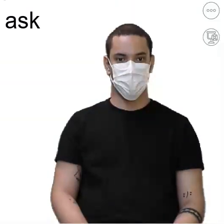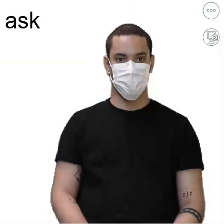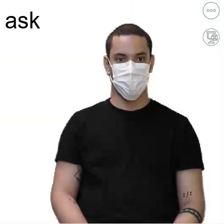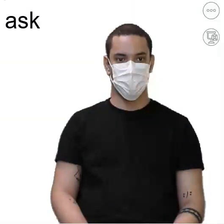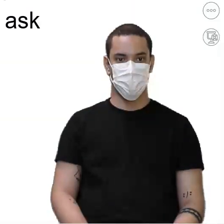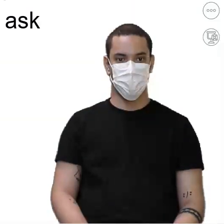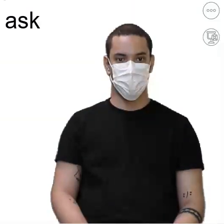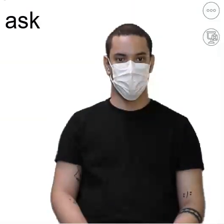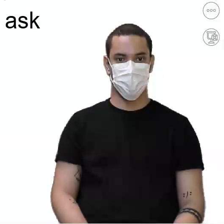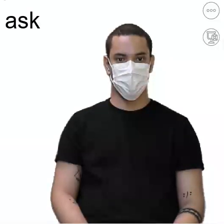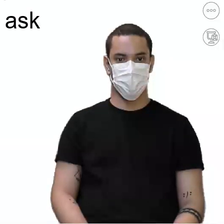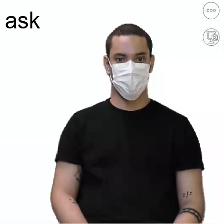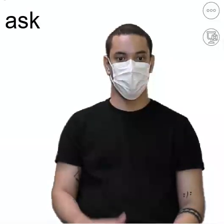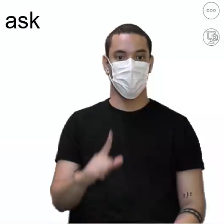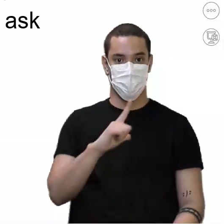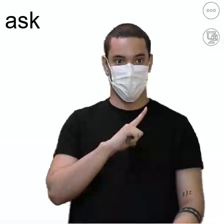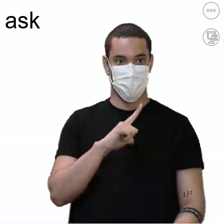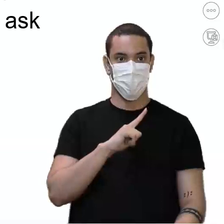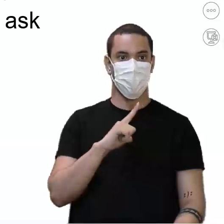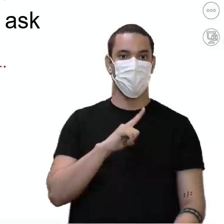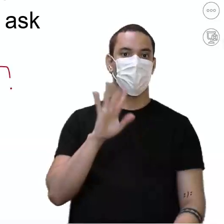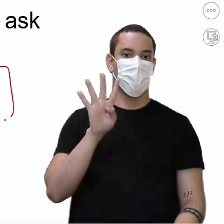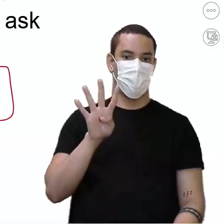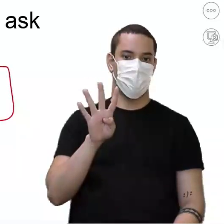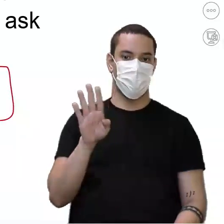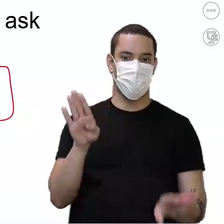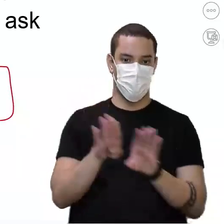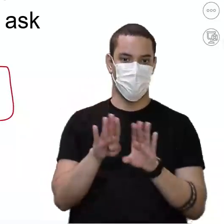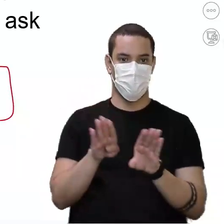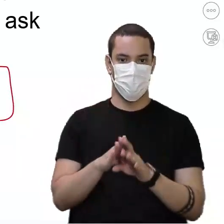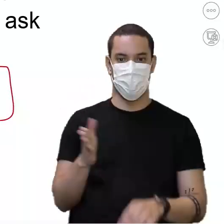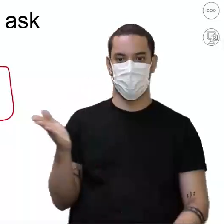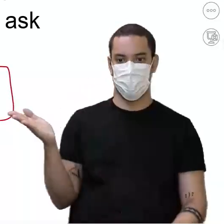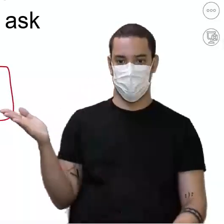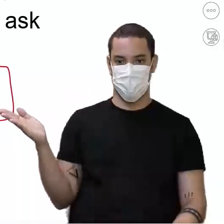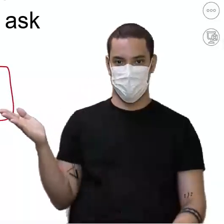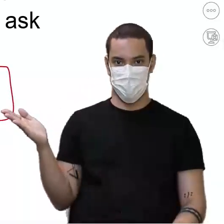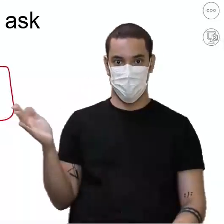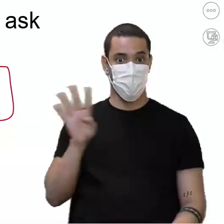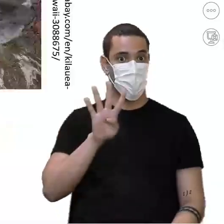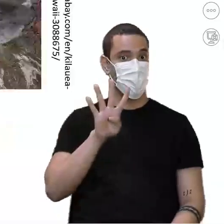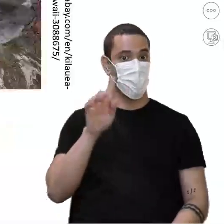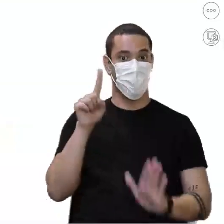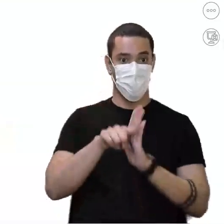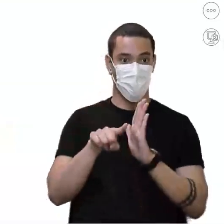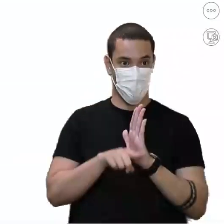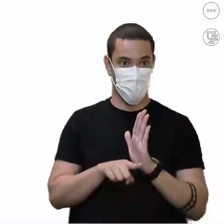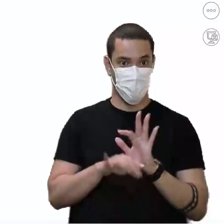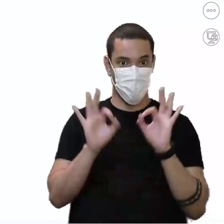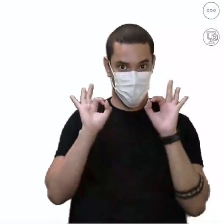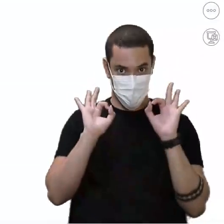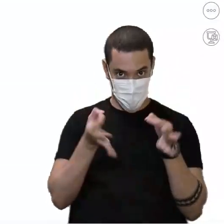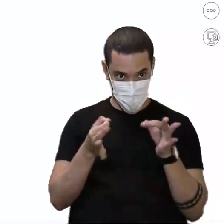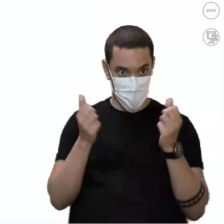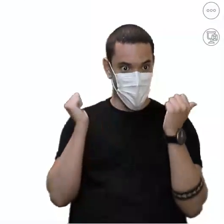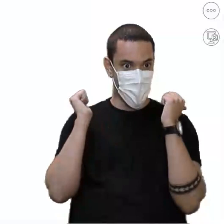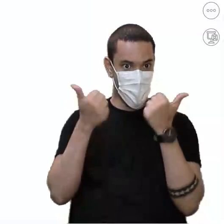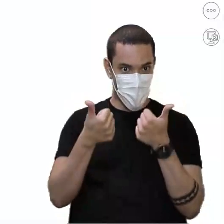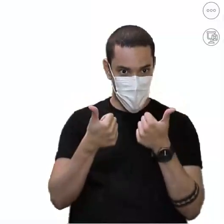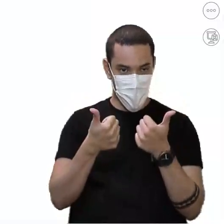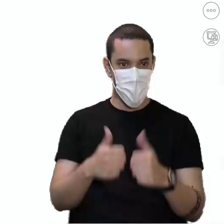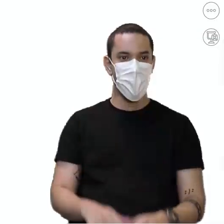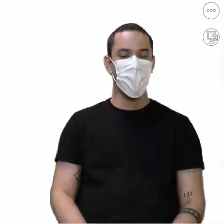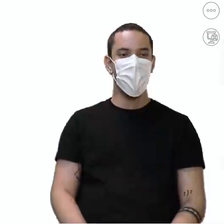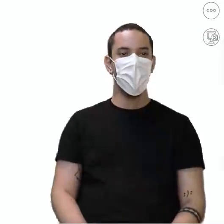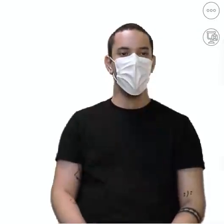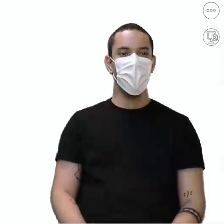e 4 que eu apaguei aqui, né? Que tinha essa aqui. Have you ever been to space? Certo? São 4 perguntas. Muito bem? Então, vamos